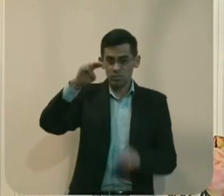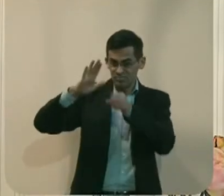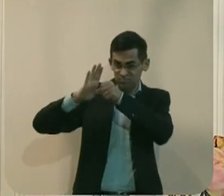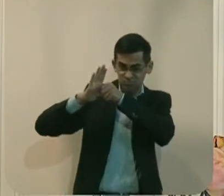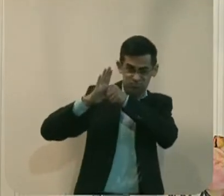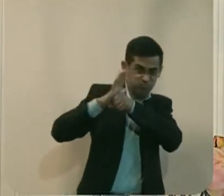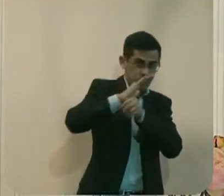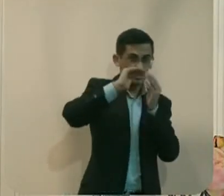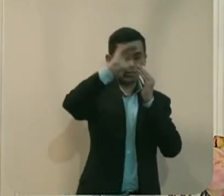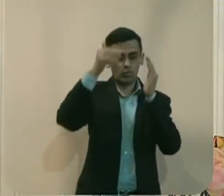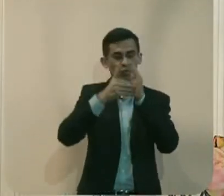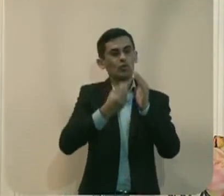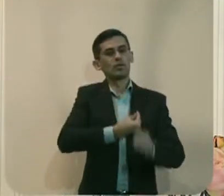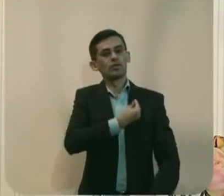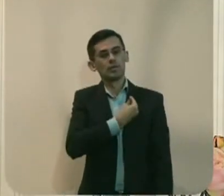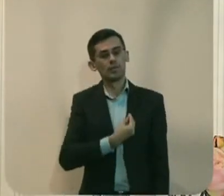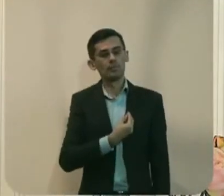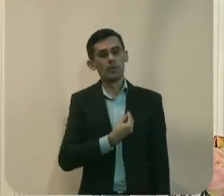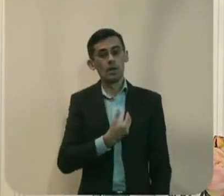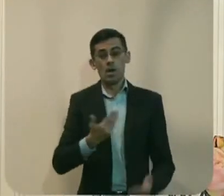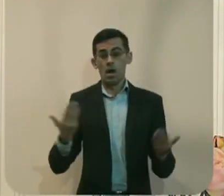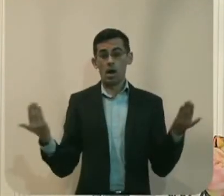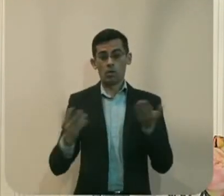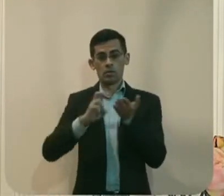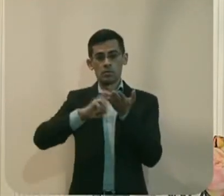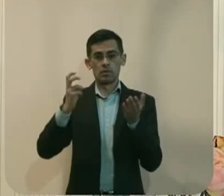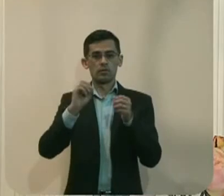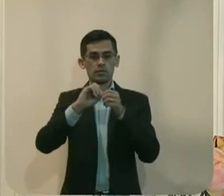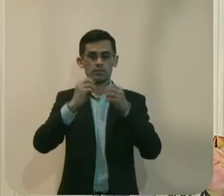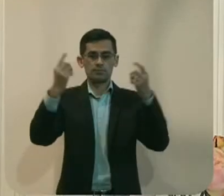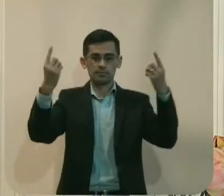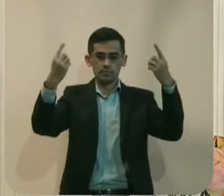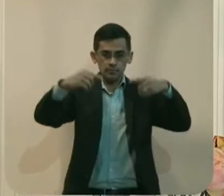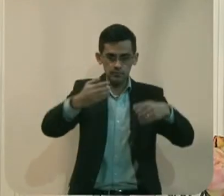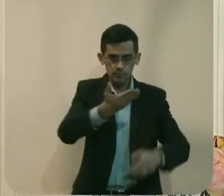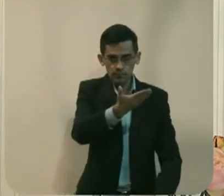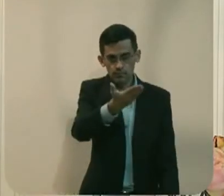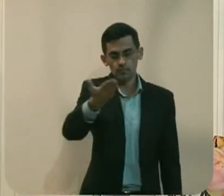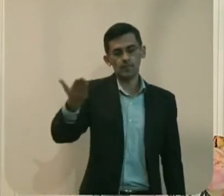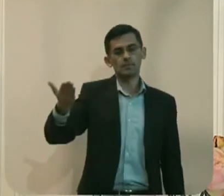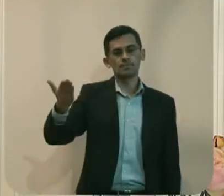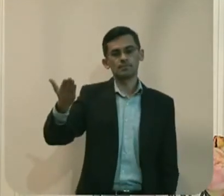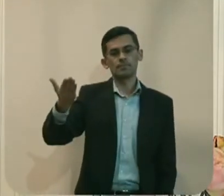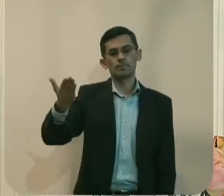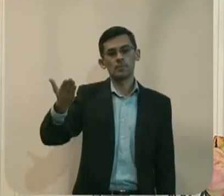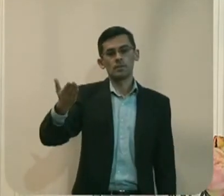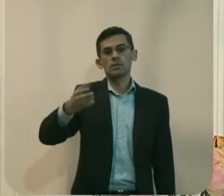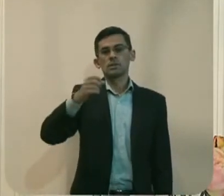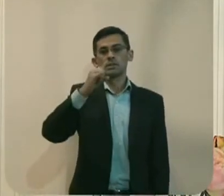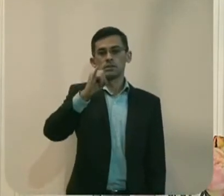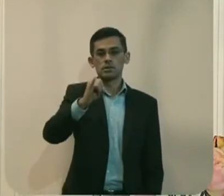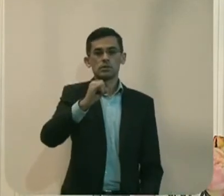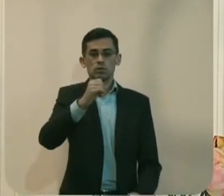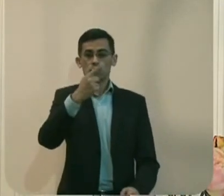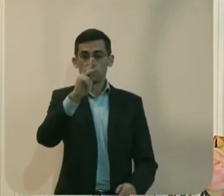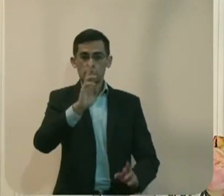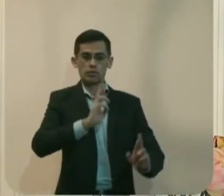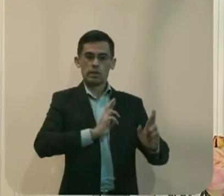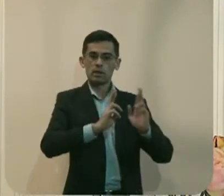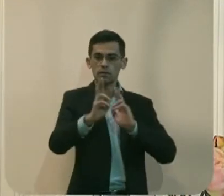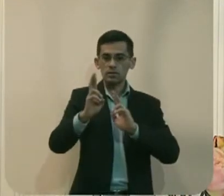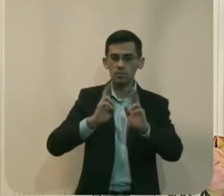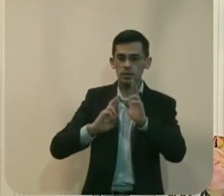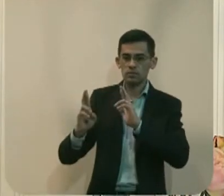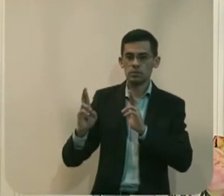vida. Nessa manhã eu queria fazer um desafio para você. O desafio é: se os seus relacionamentos têm